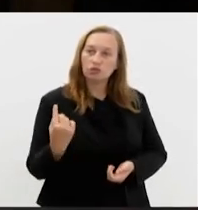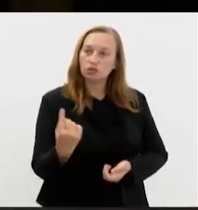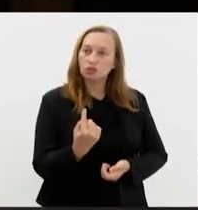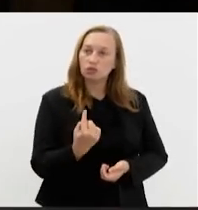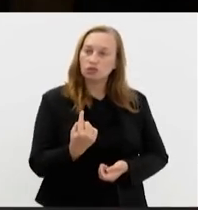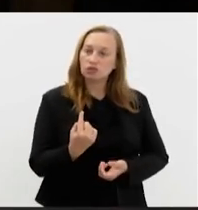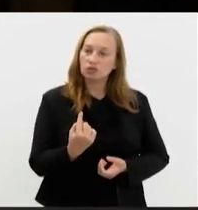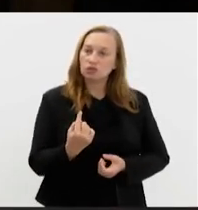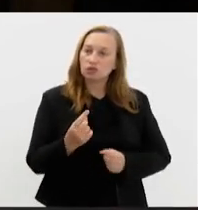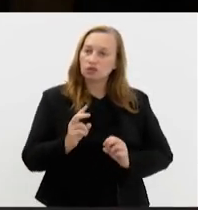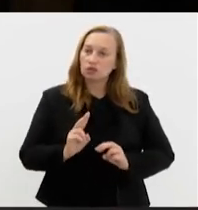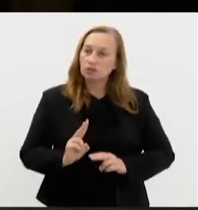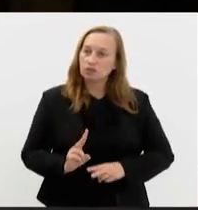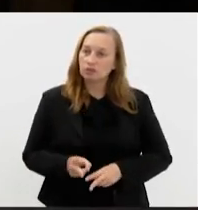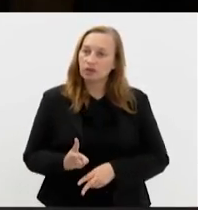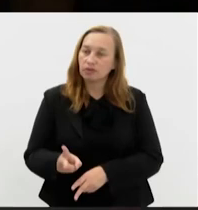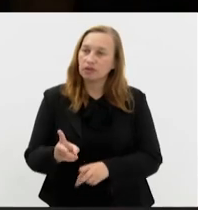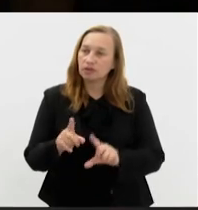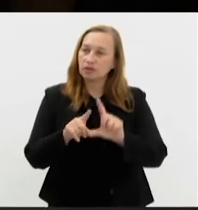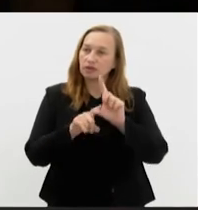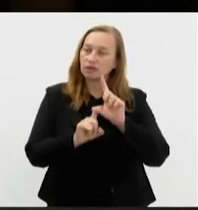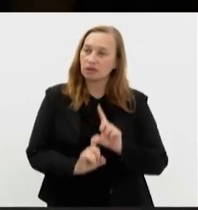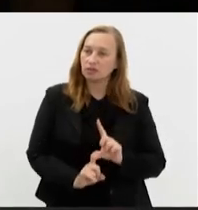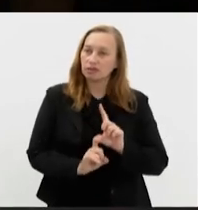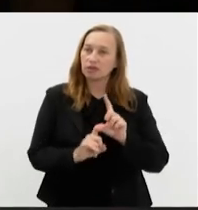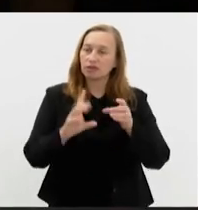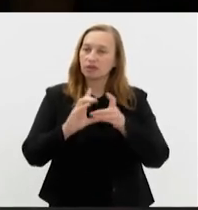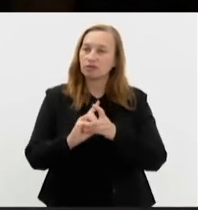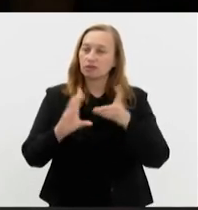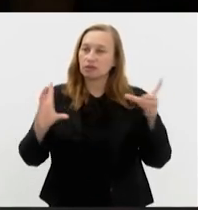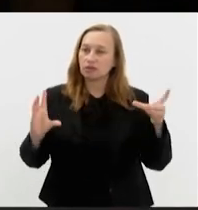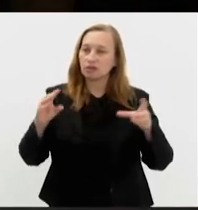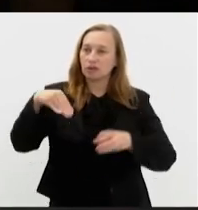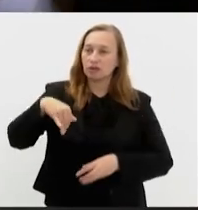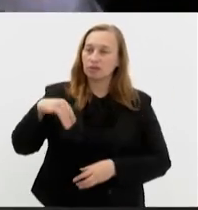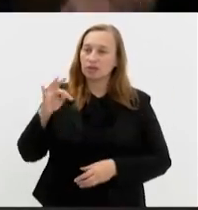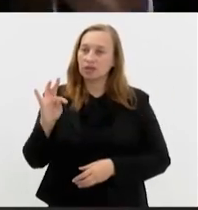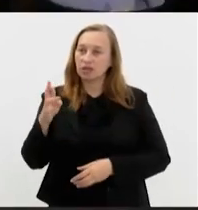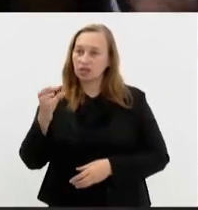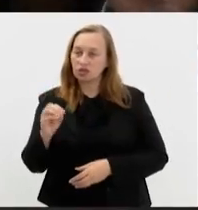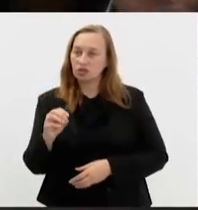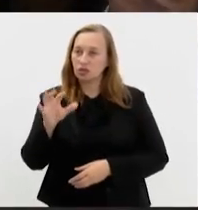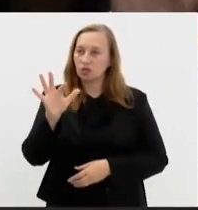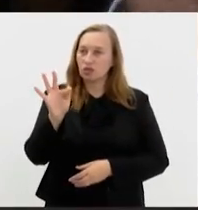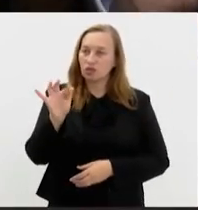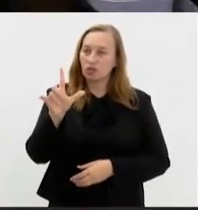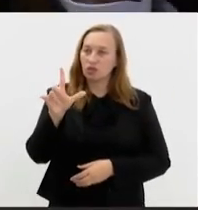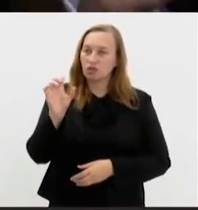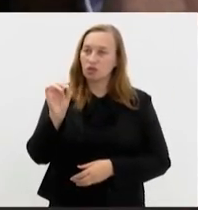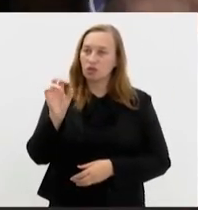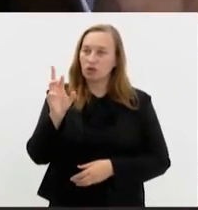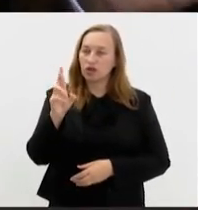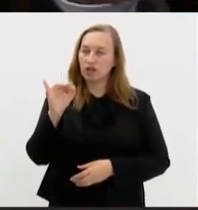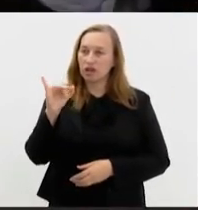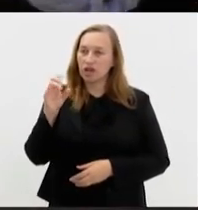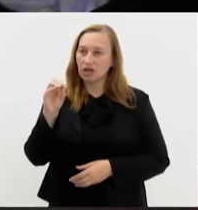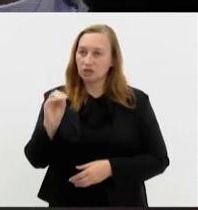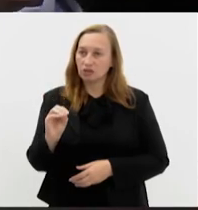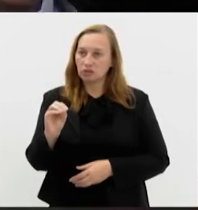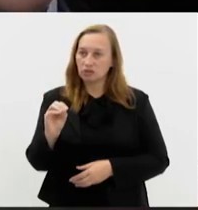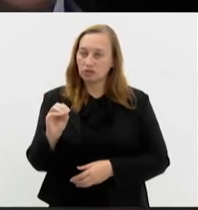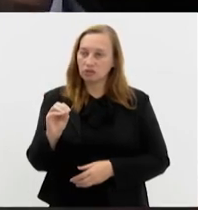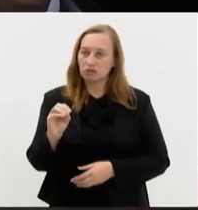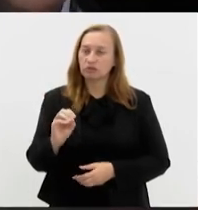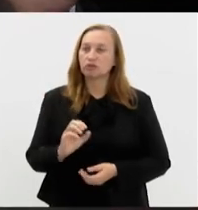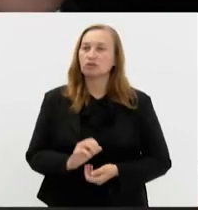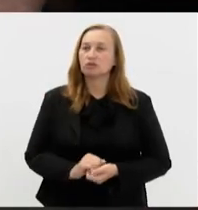permanentes dependente da Democracia Ministro Floriano Peixoto e é importante debater Floriano azv do